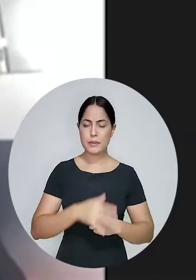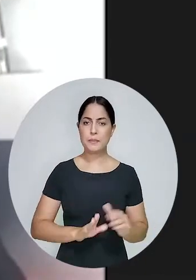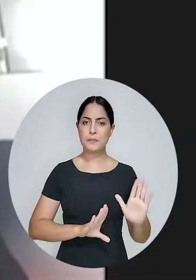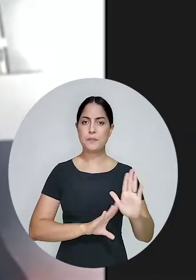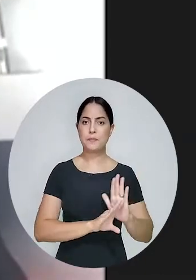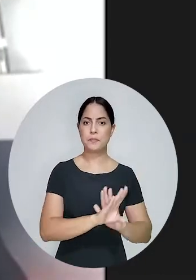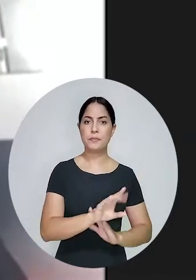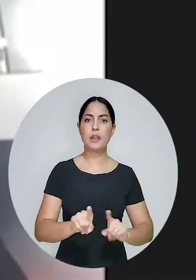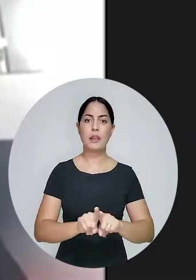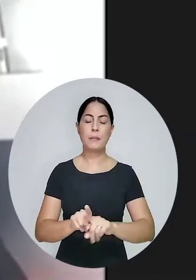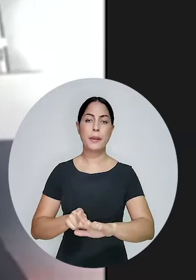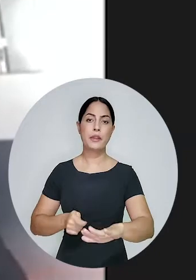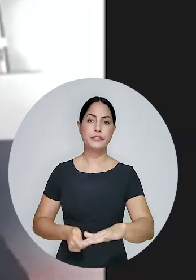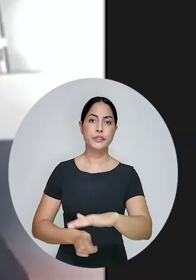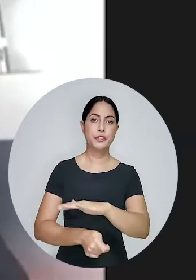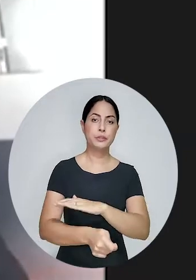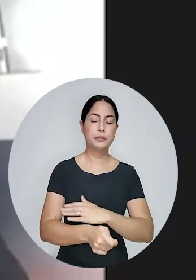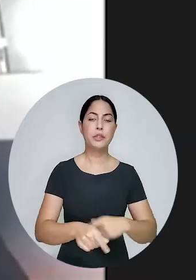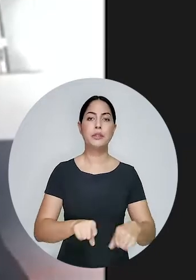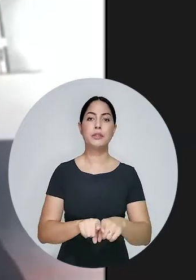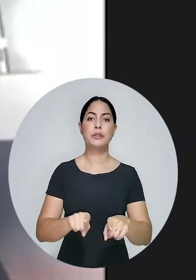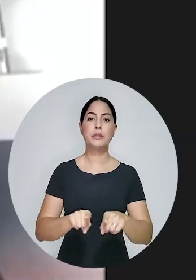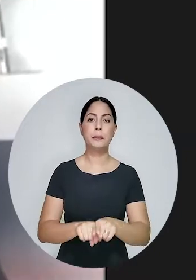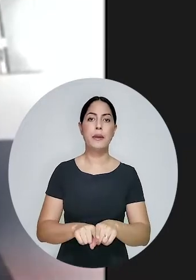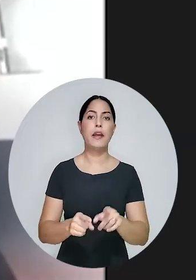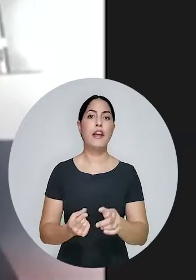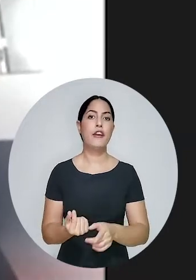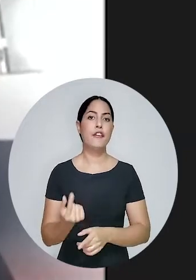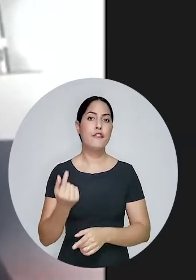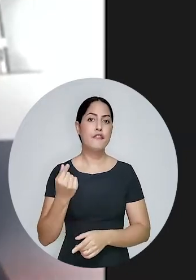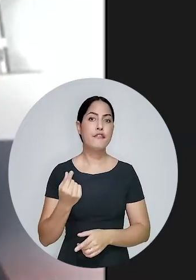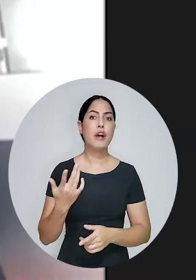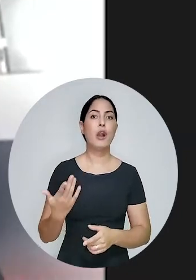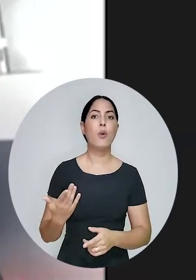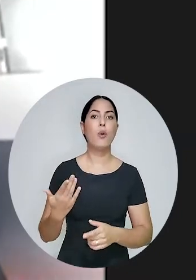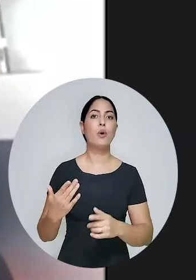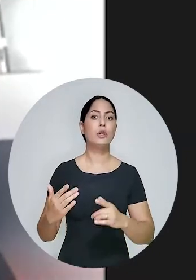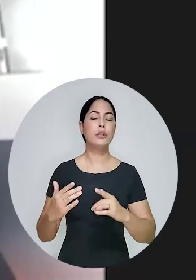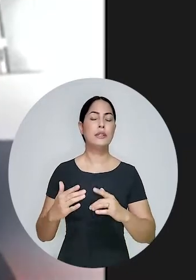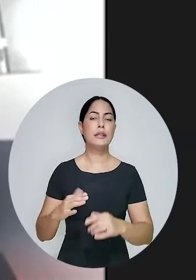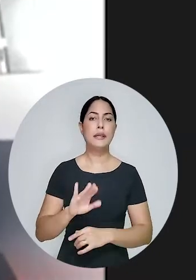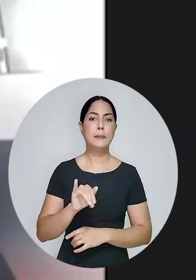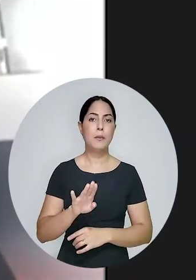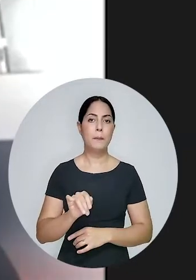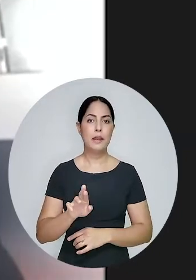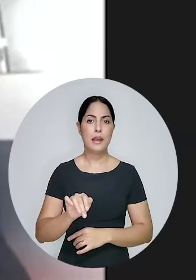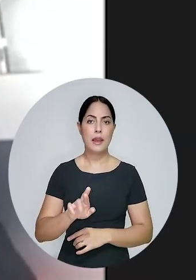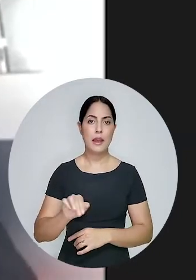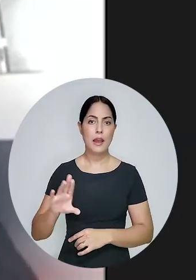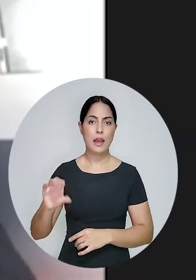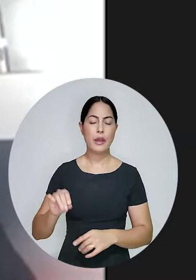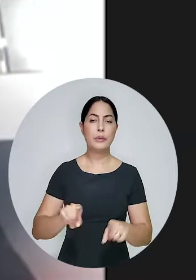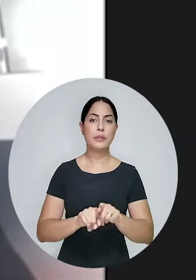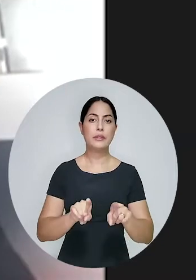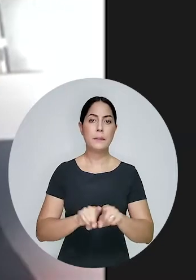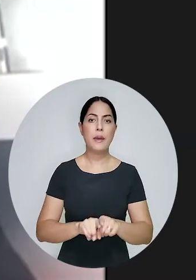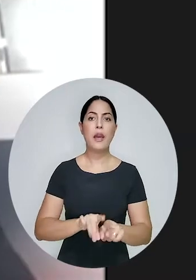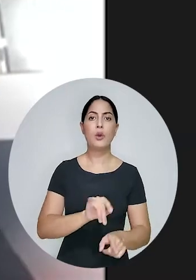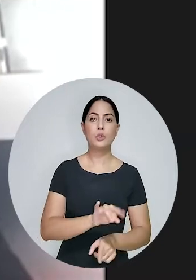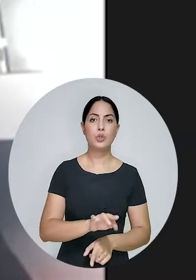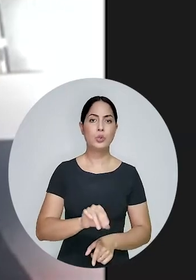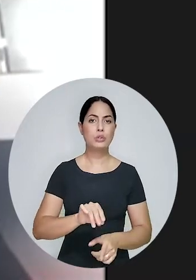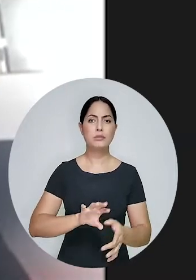investimento, auditores independentes, enfim, ela regula um mercado de trilhões de reais, né? Então, o